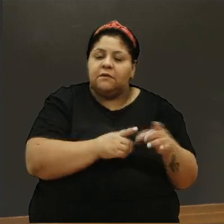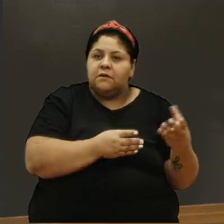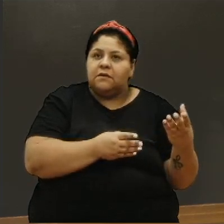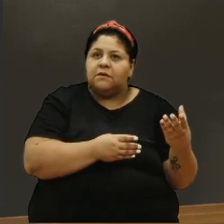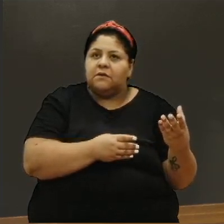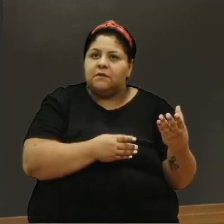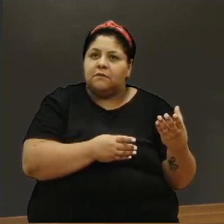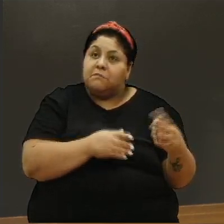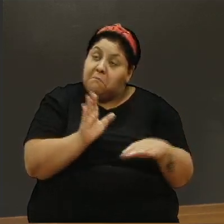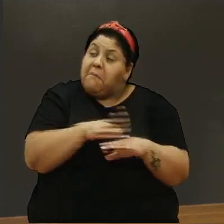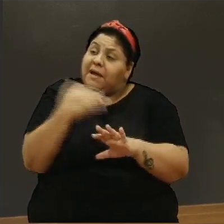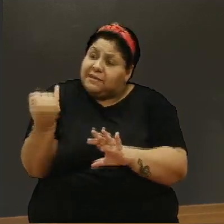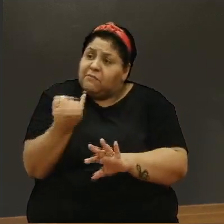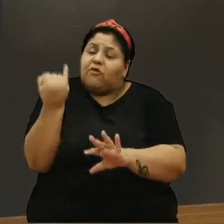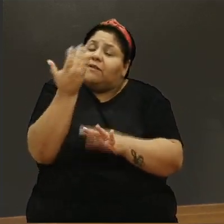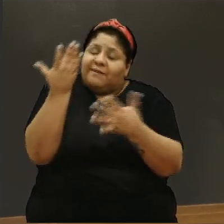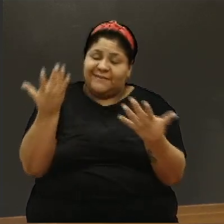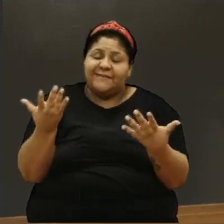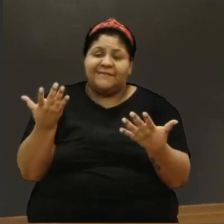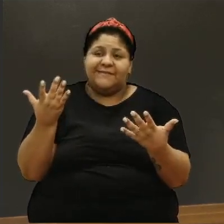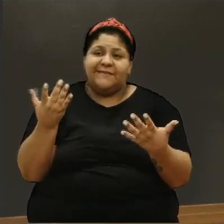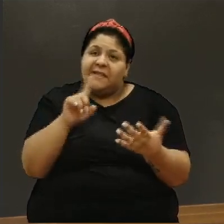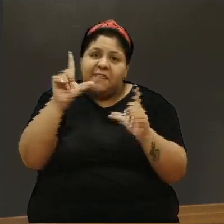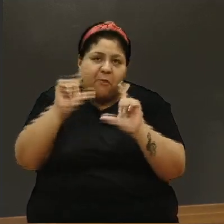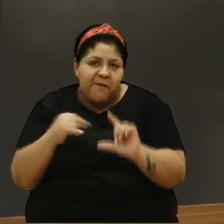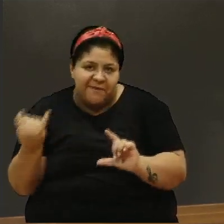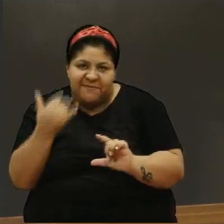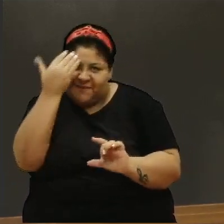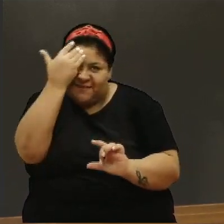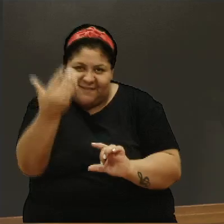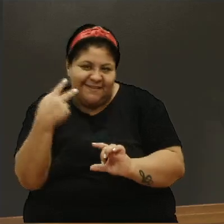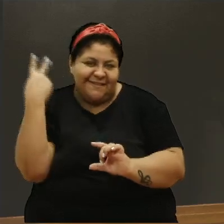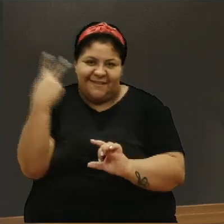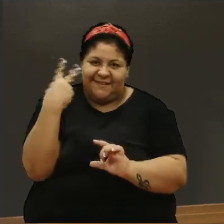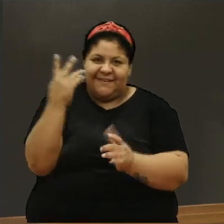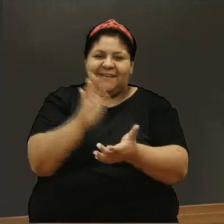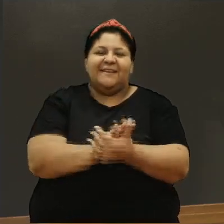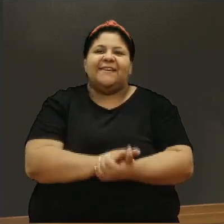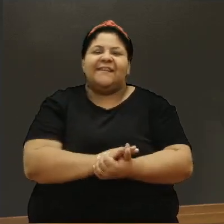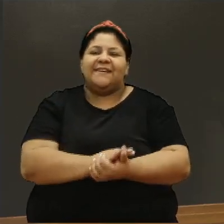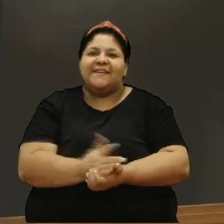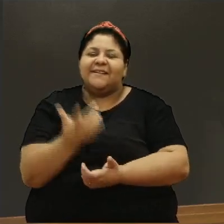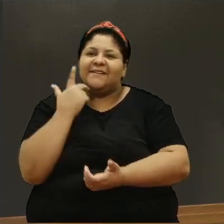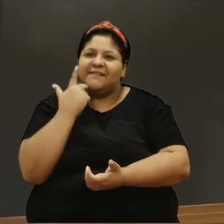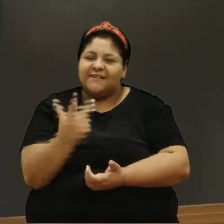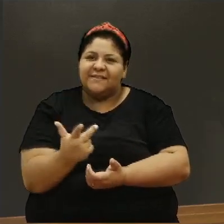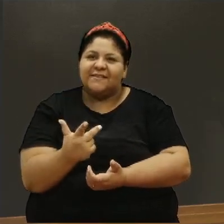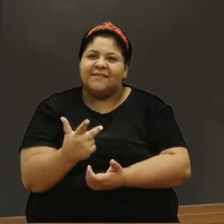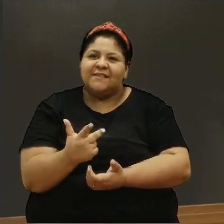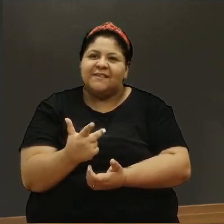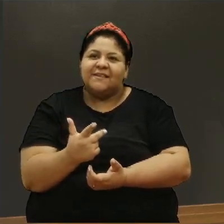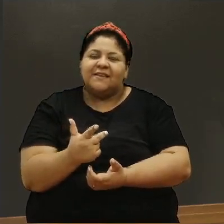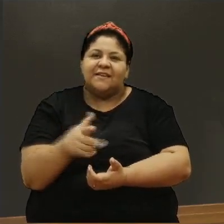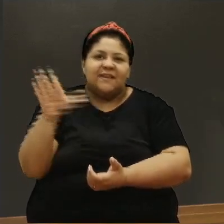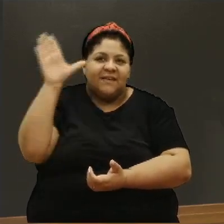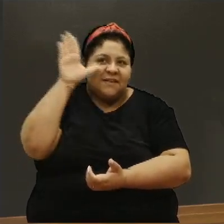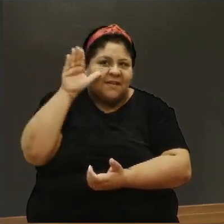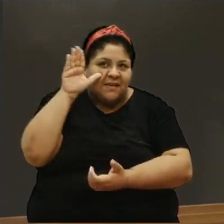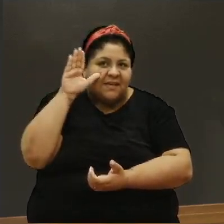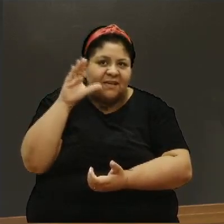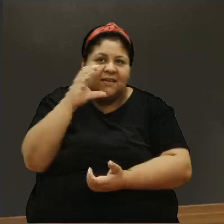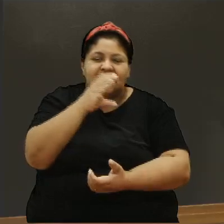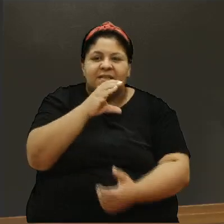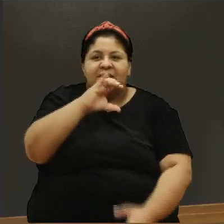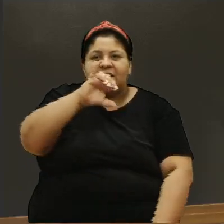até mais importante, não menos importante, obrigado, vereador, queria tratar sobre a investigação promovida na